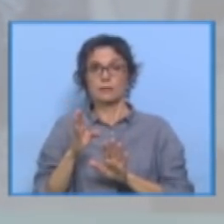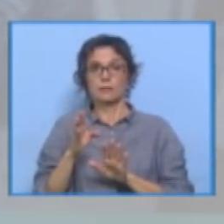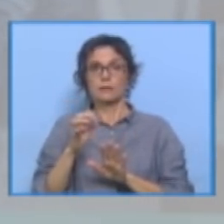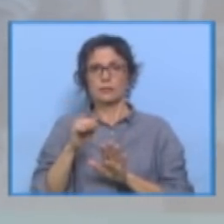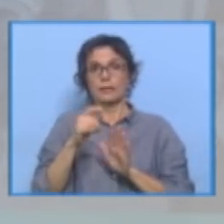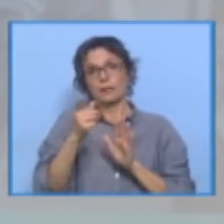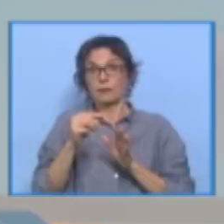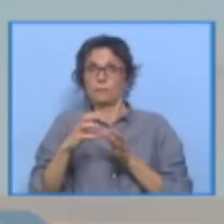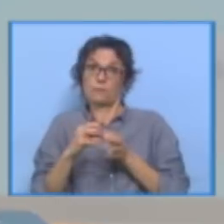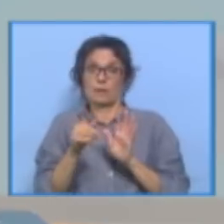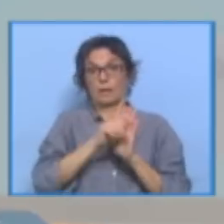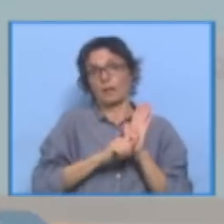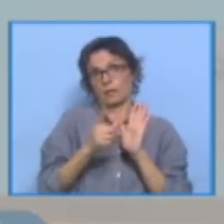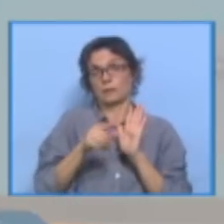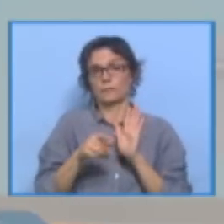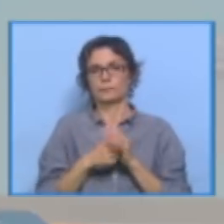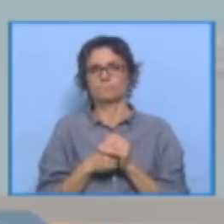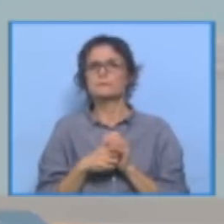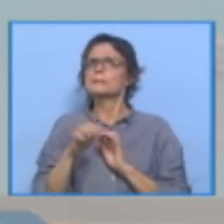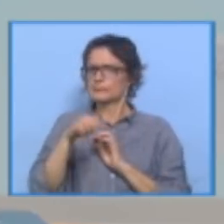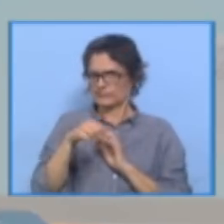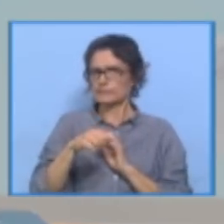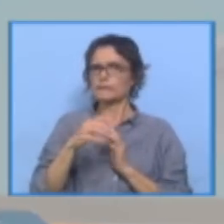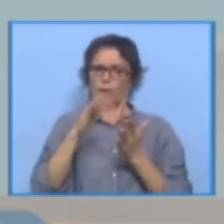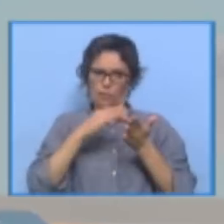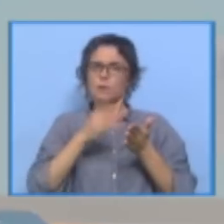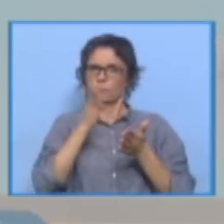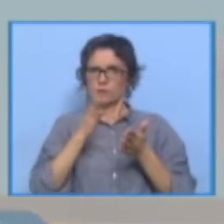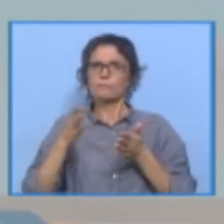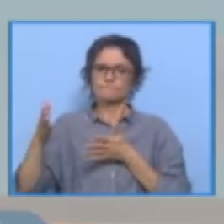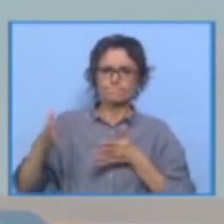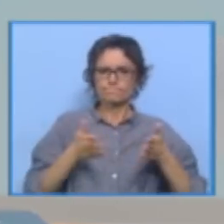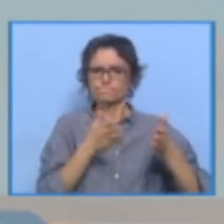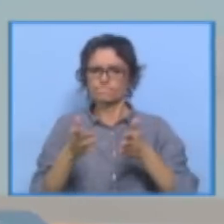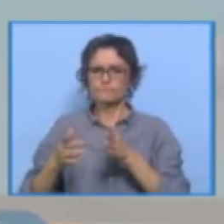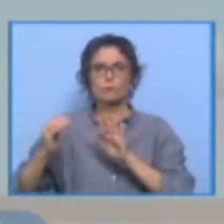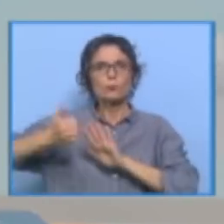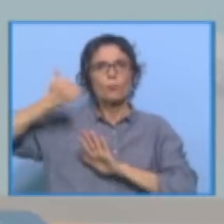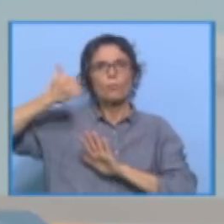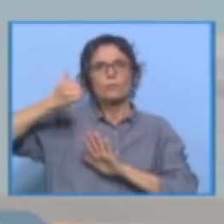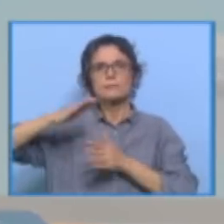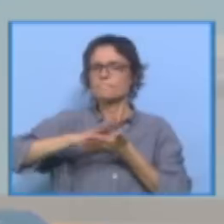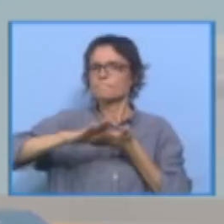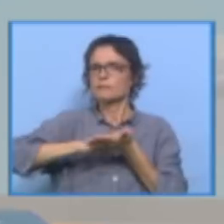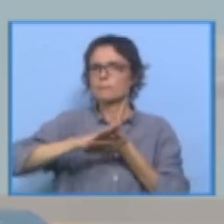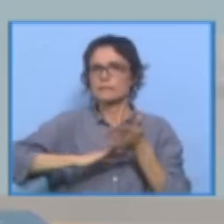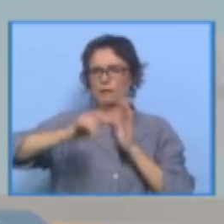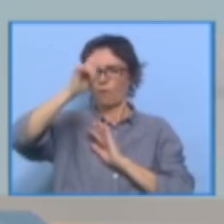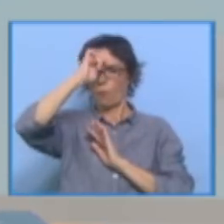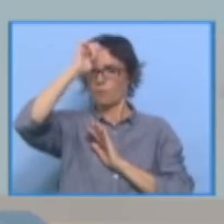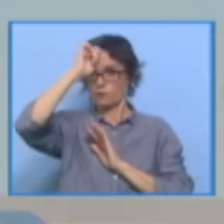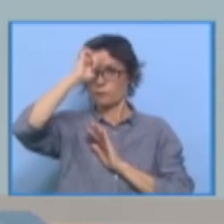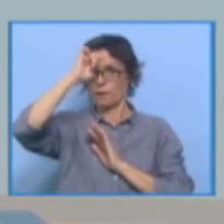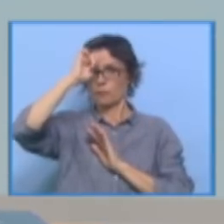Sem dúvida, nós neste livro o que procuramos fazer foi seguir este princípio que é fundamental, que é o princípio do respeito